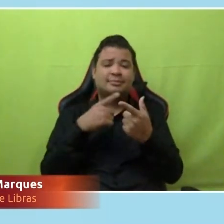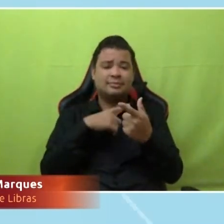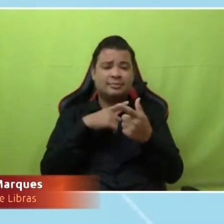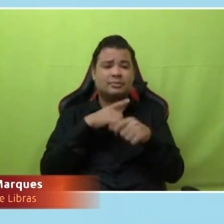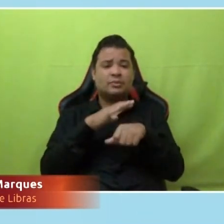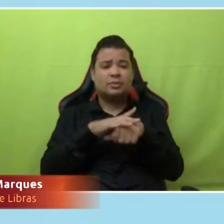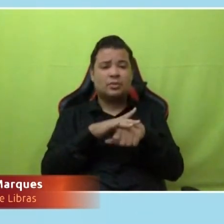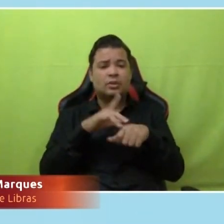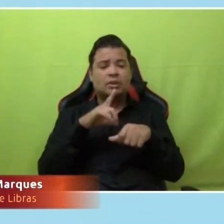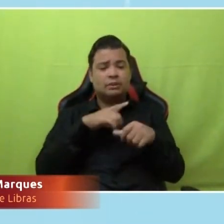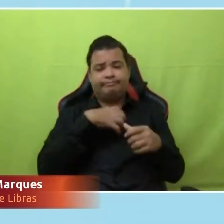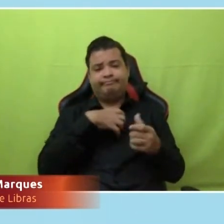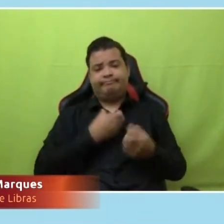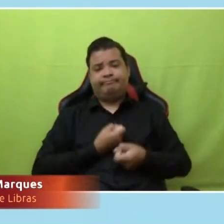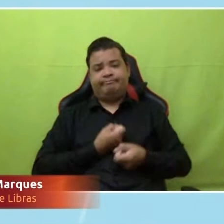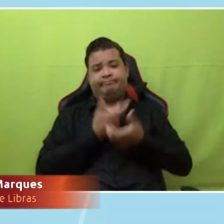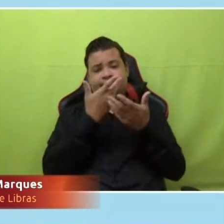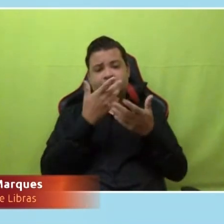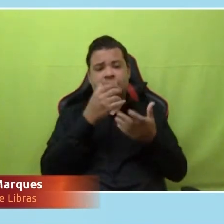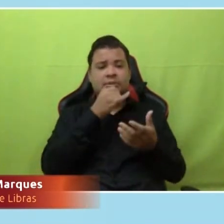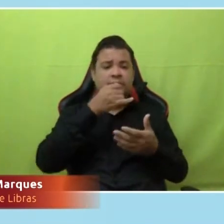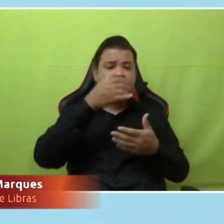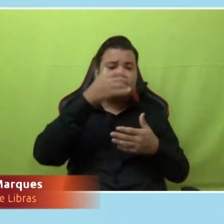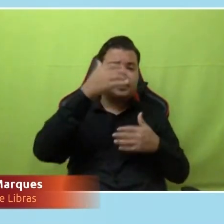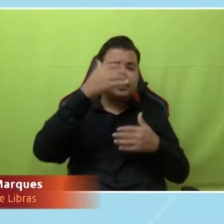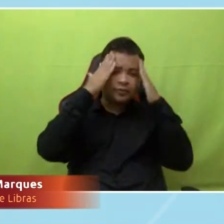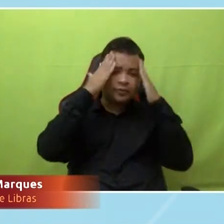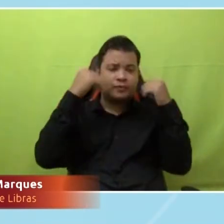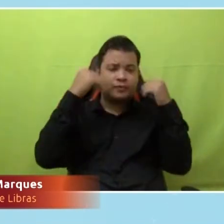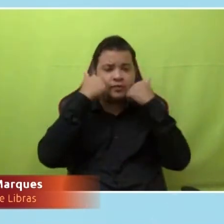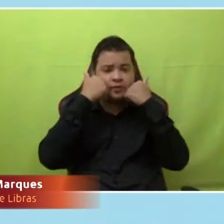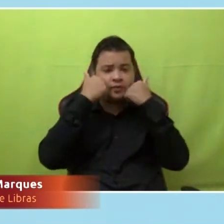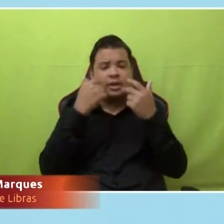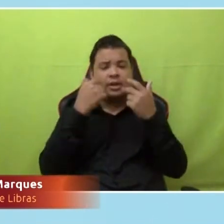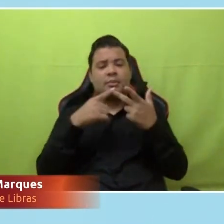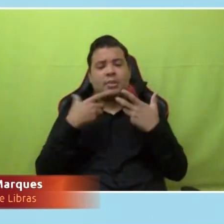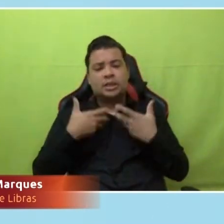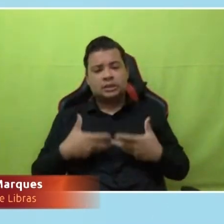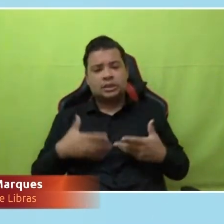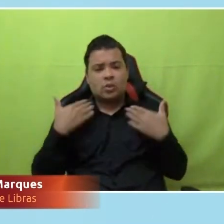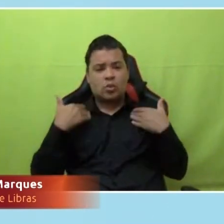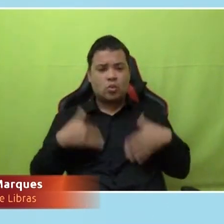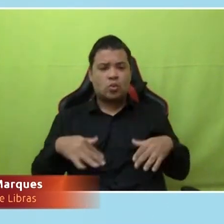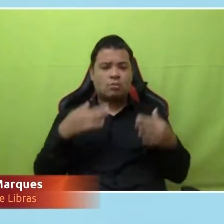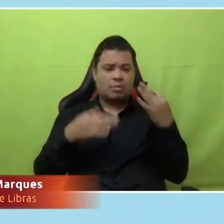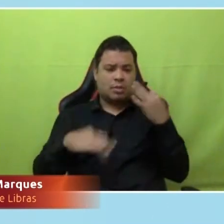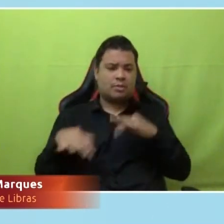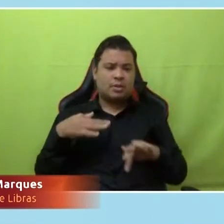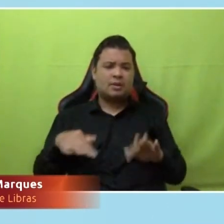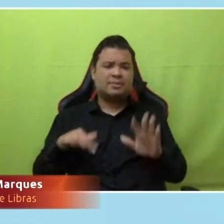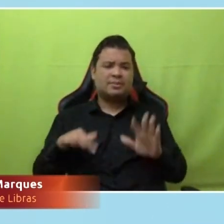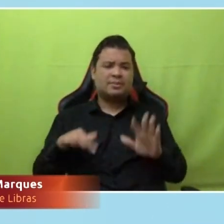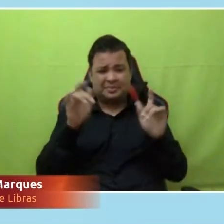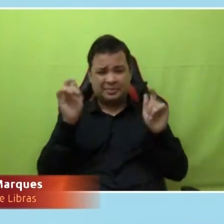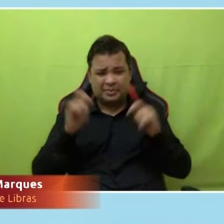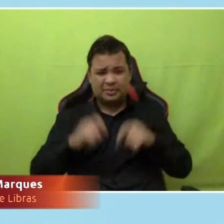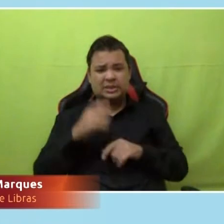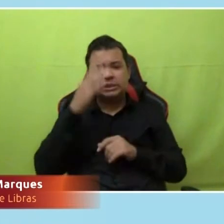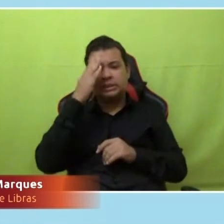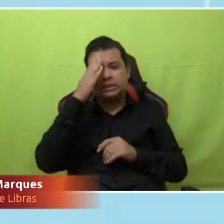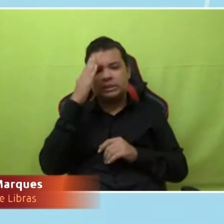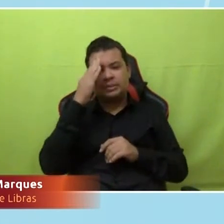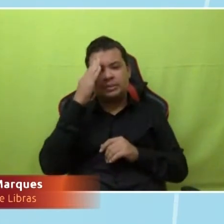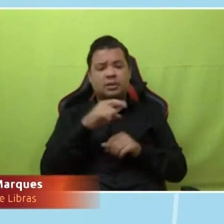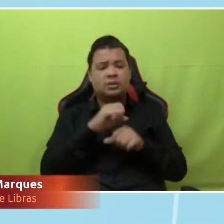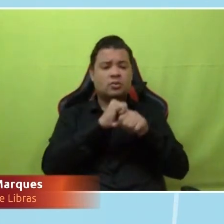Como febre, cansaço, certas dores pelo corpo. Dá para a gente diferenciar, por exemplo, o que é Covid do que é dengue? Em